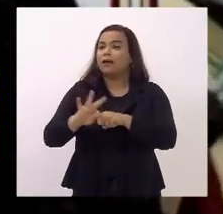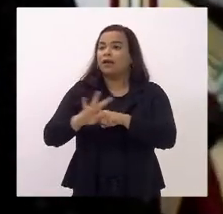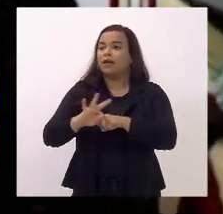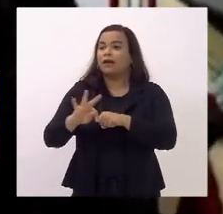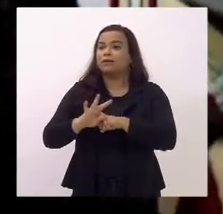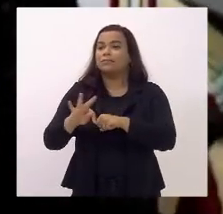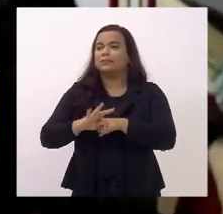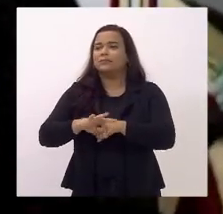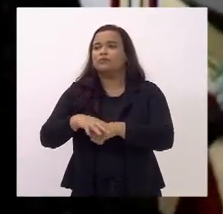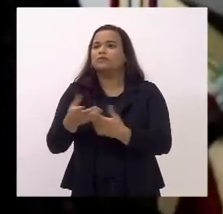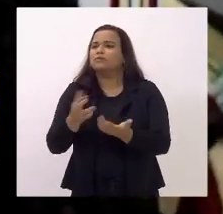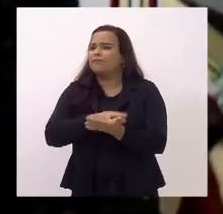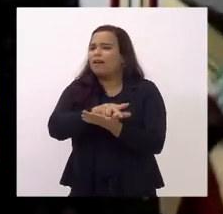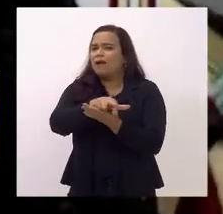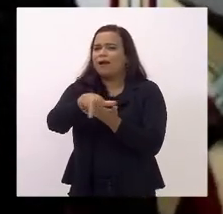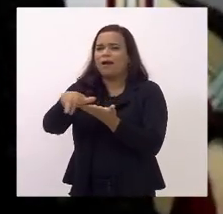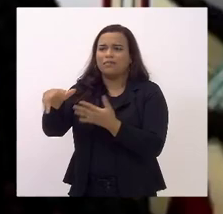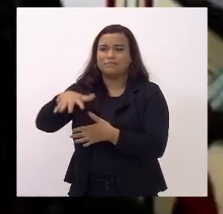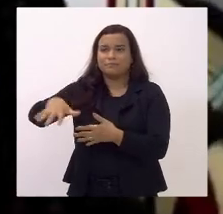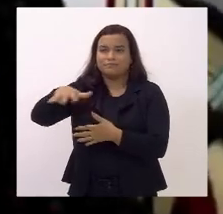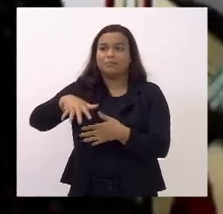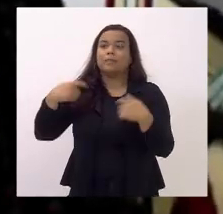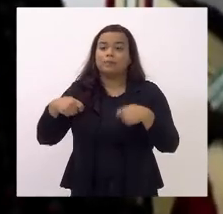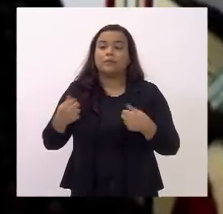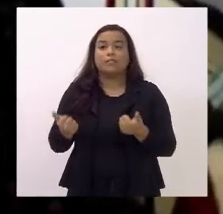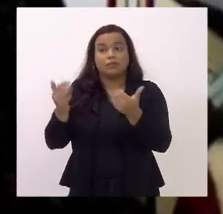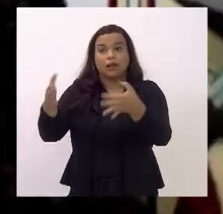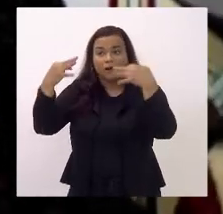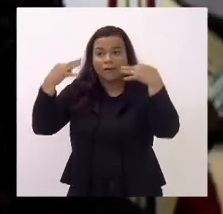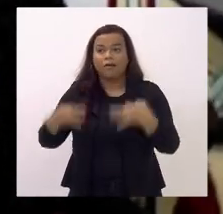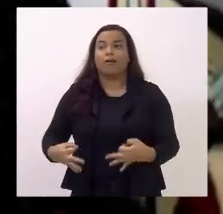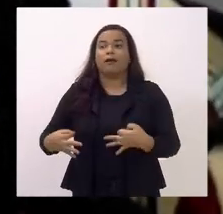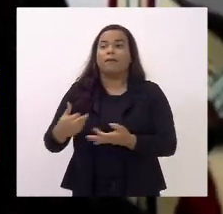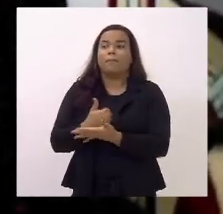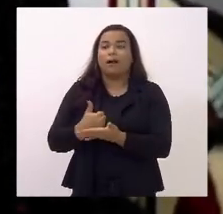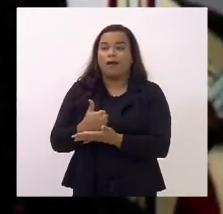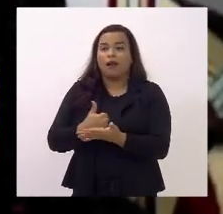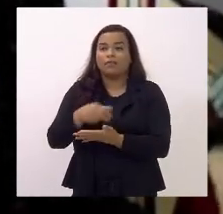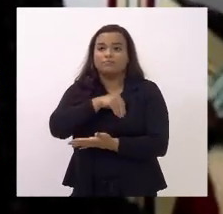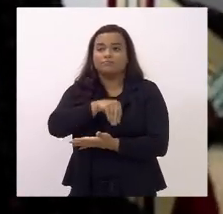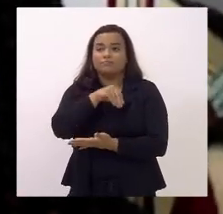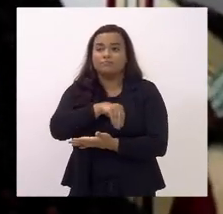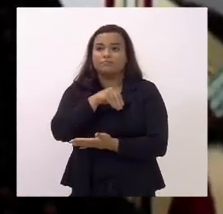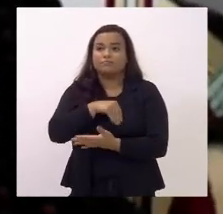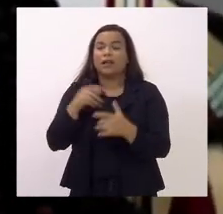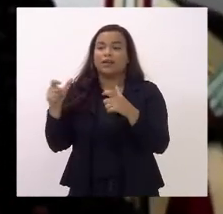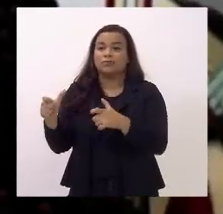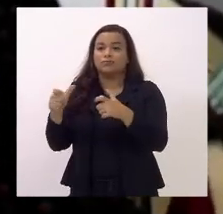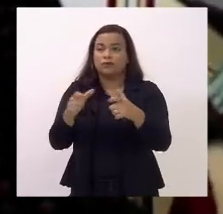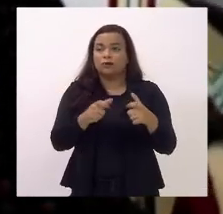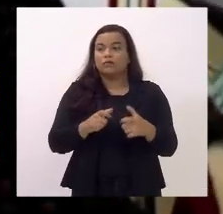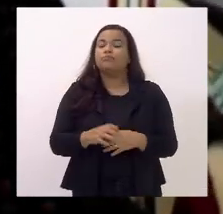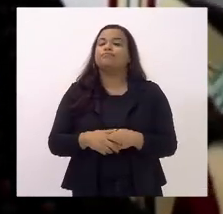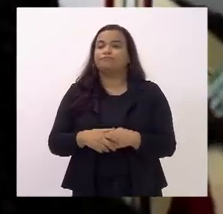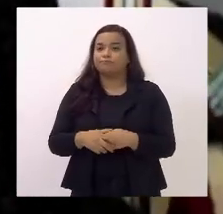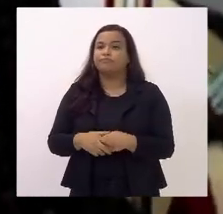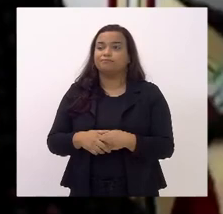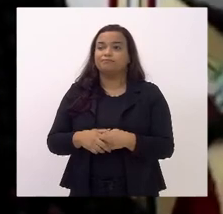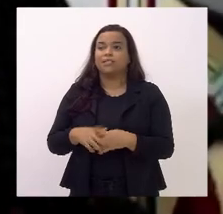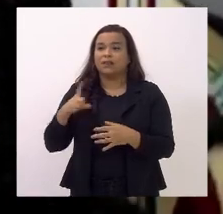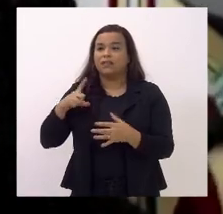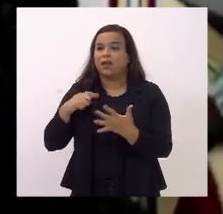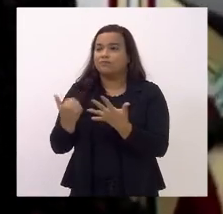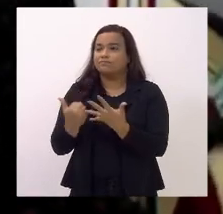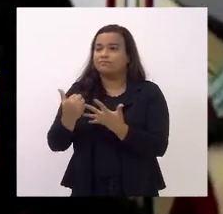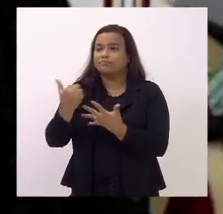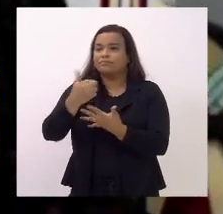gente precisa garantir o piso regional, tantas categorias, né, que precisam.